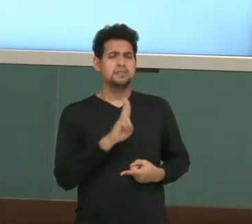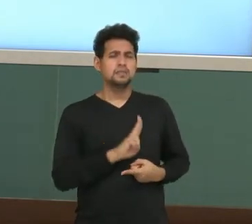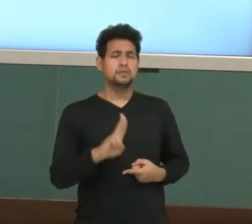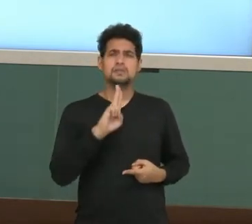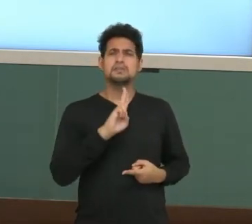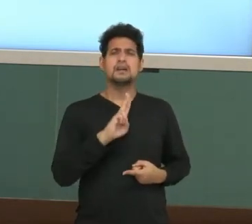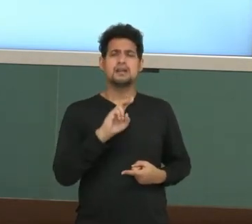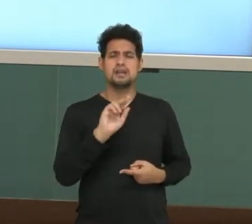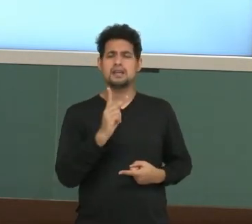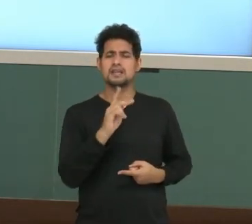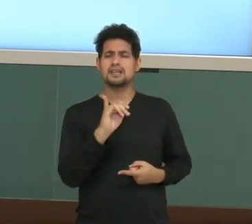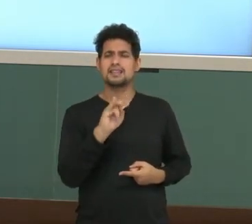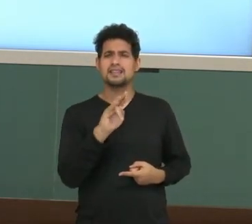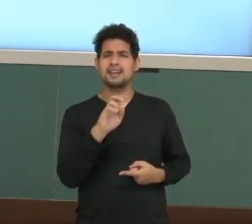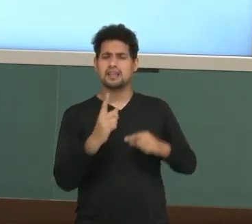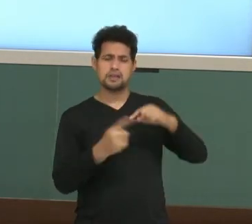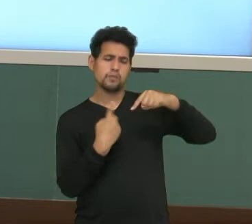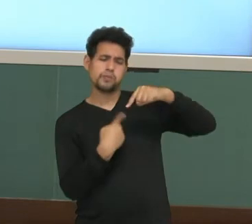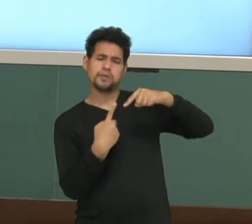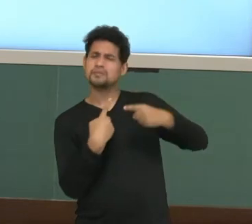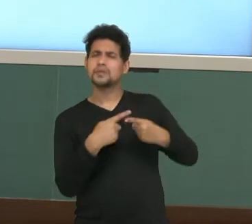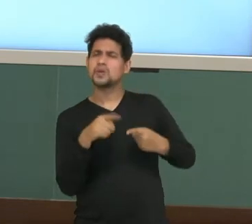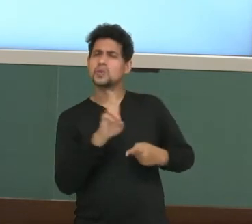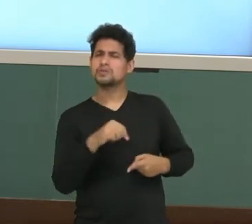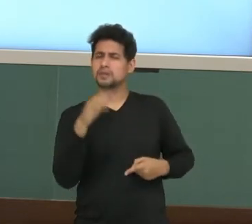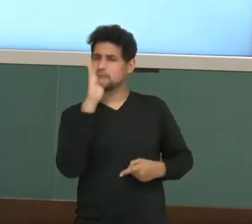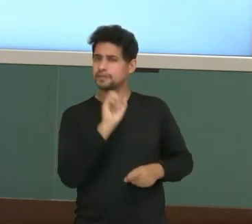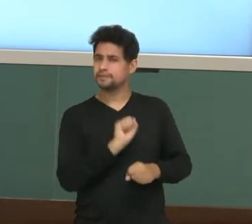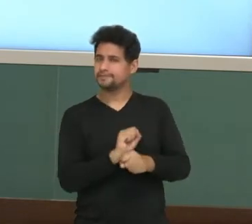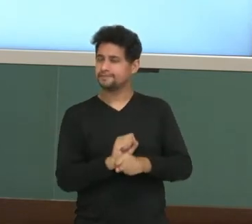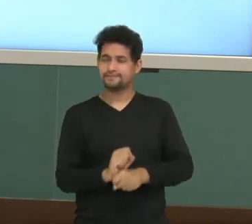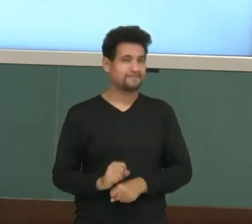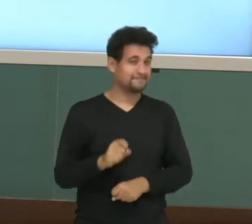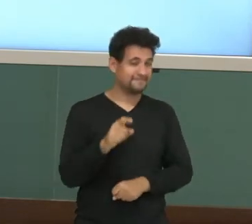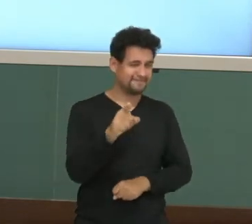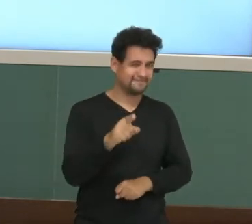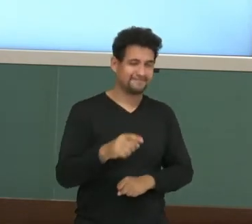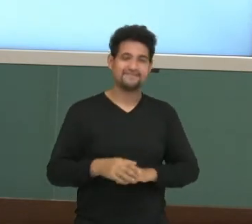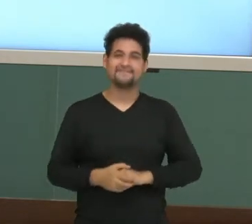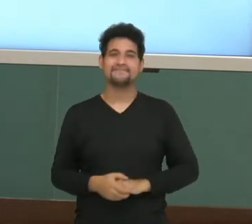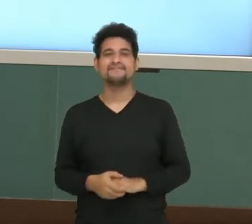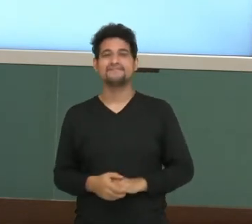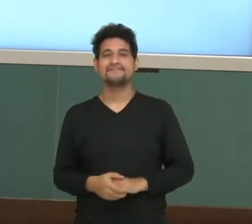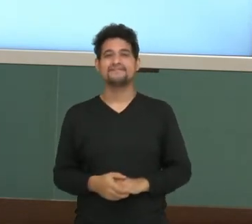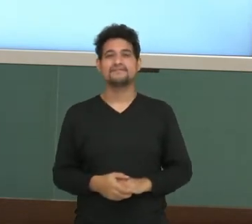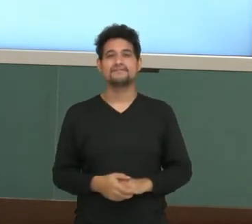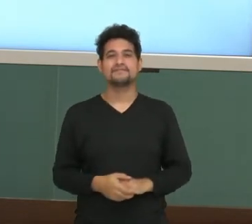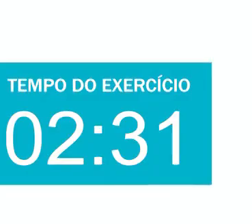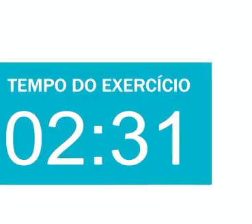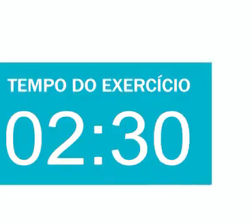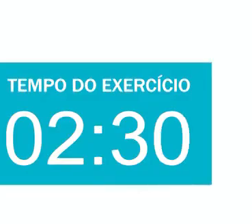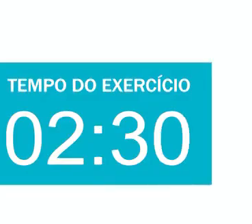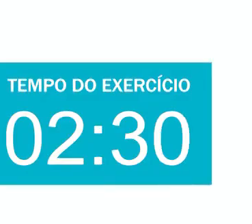matriz hidrelétrica para a geração de energia? O reloginho vai aparecer na tela e a gente está aguardando você.